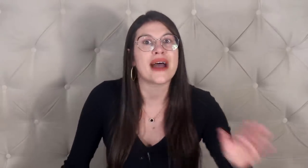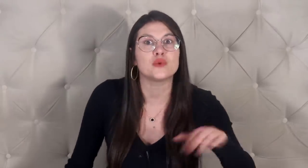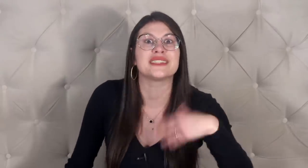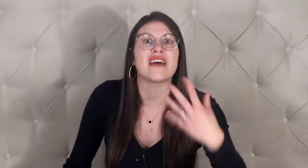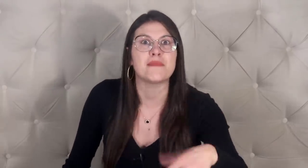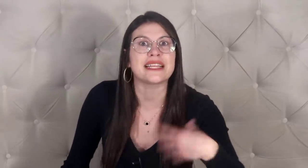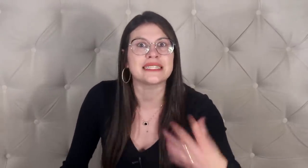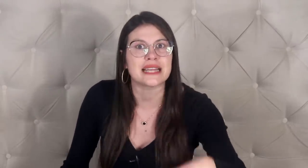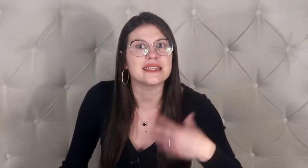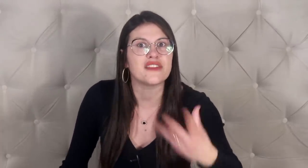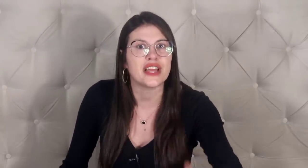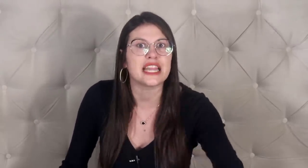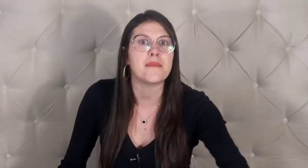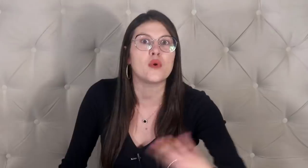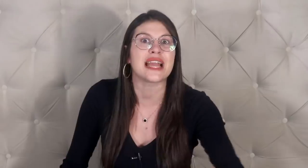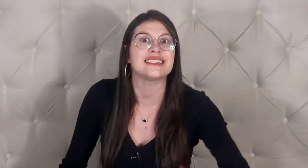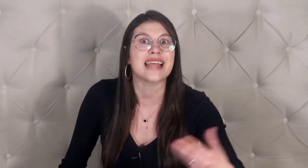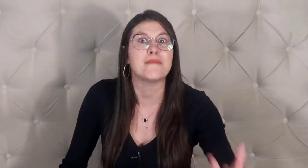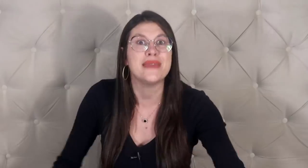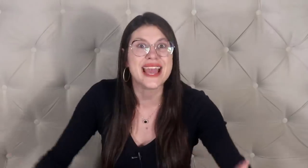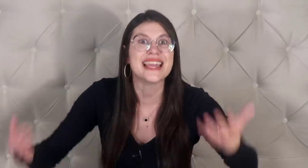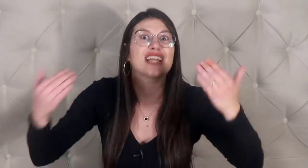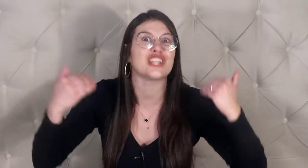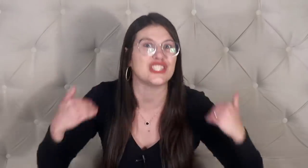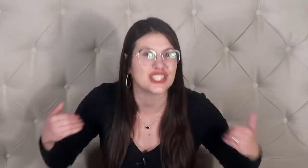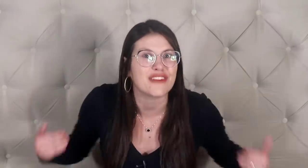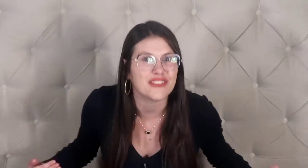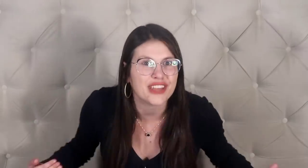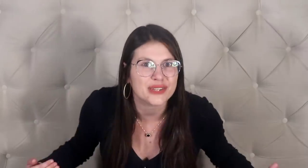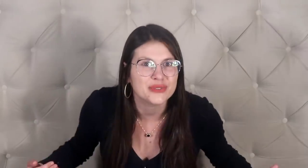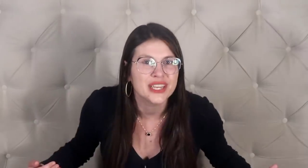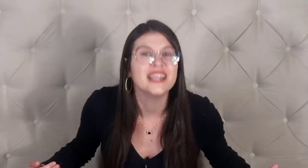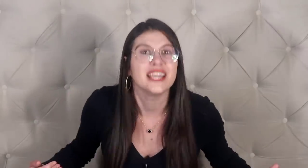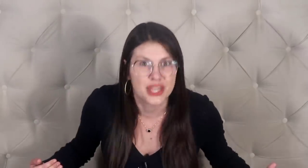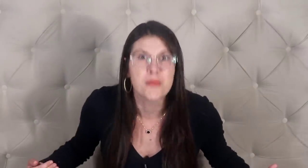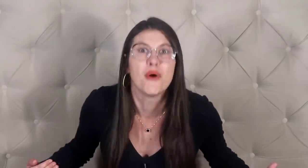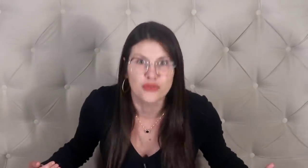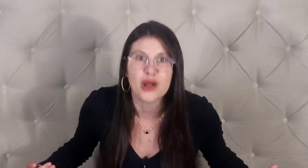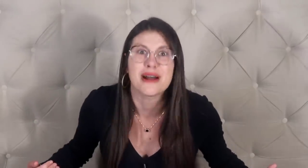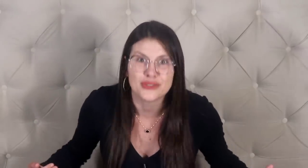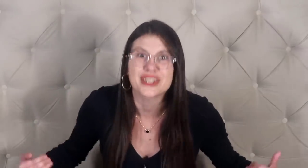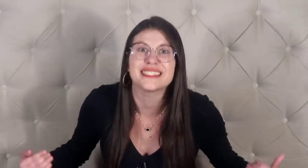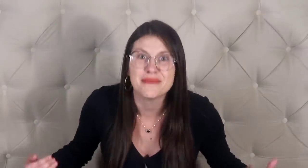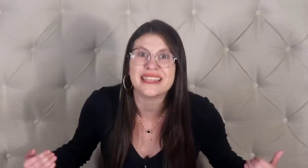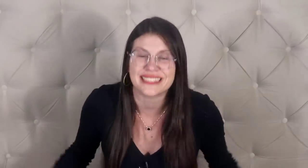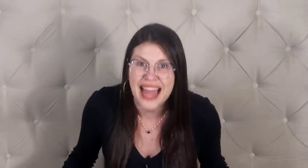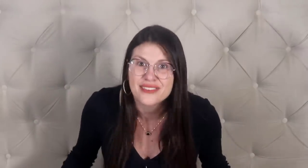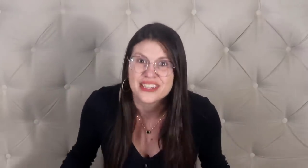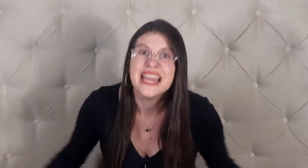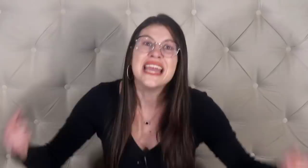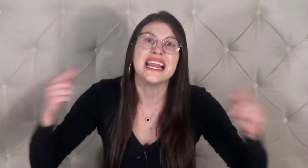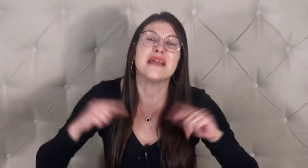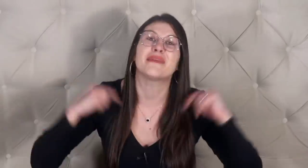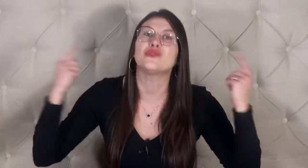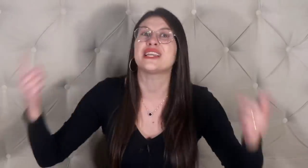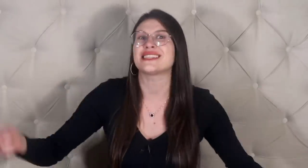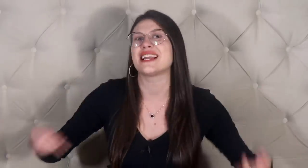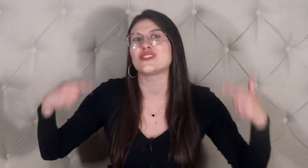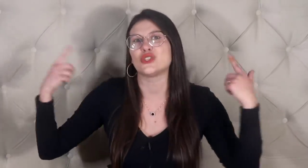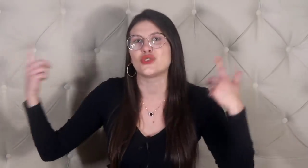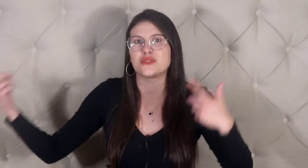sessão, o Omar usava para tentar se defender porque ele sabia que a gente estava vendo. E que o povo do Amazonas também estava. E